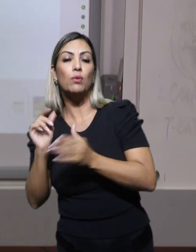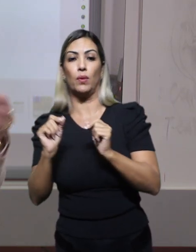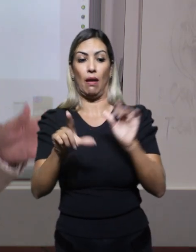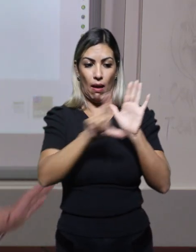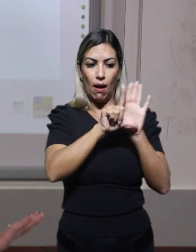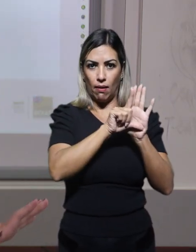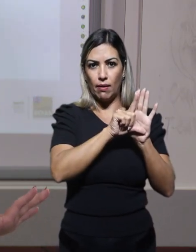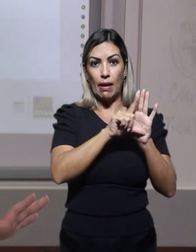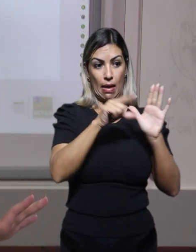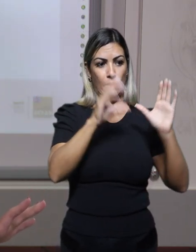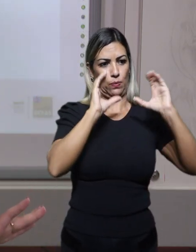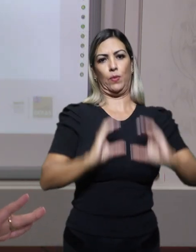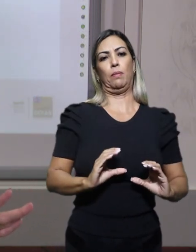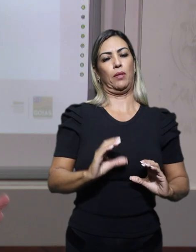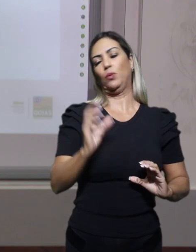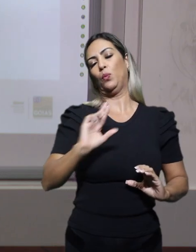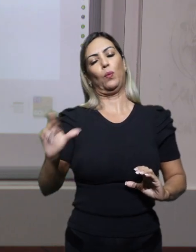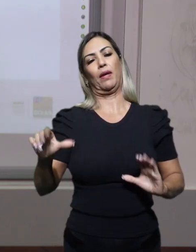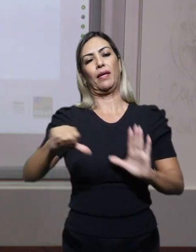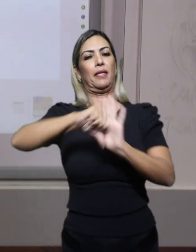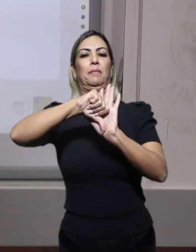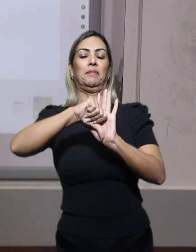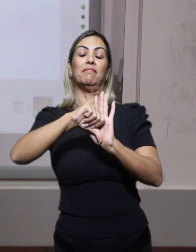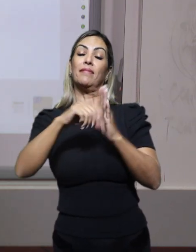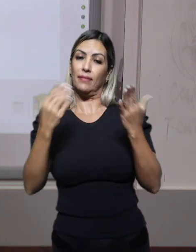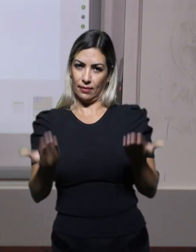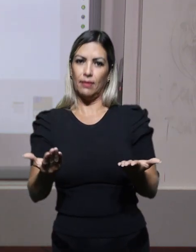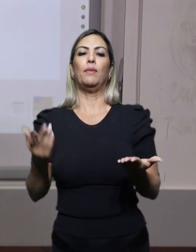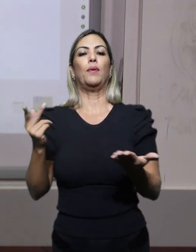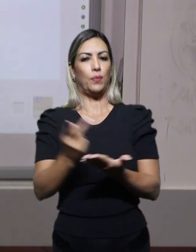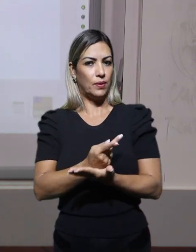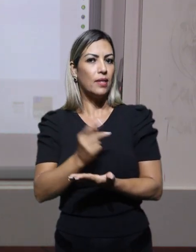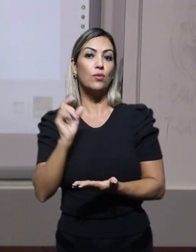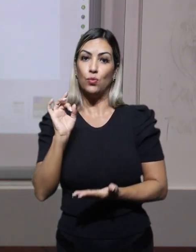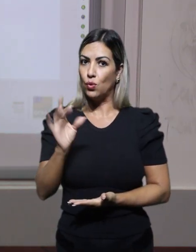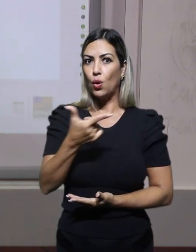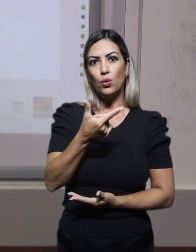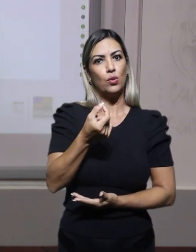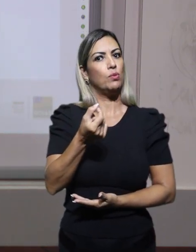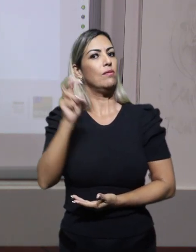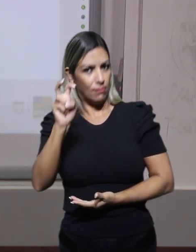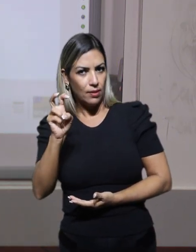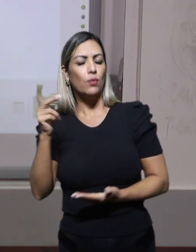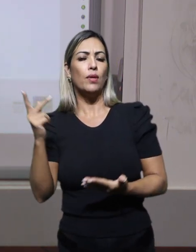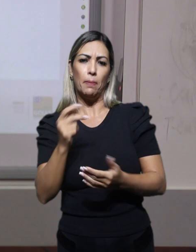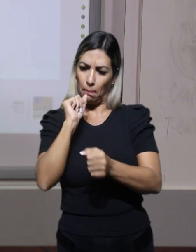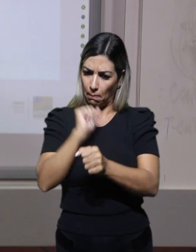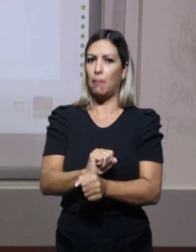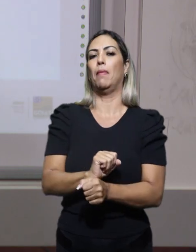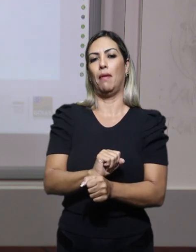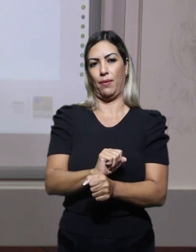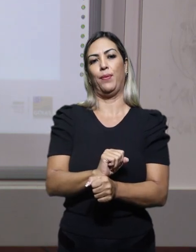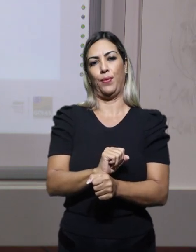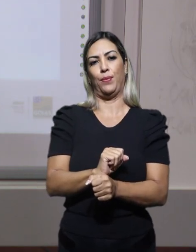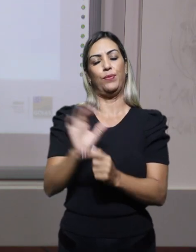conduta aqui não é mais crime. Então aí nesse caso, somente em 2005 que parou de